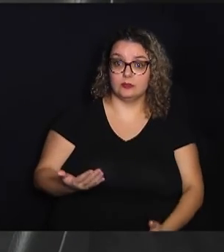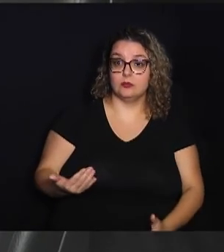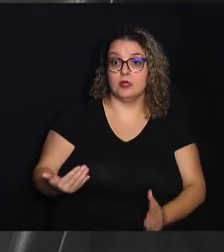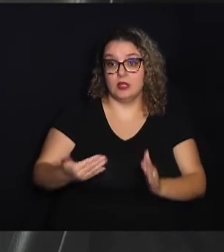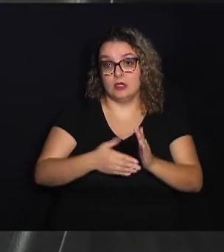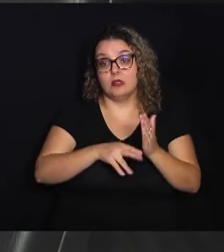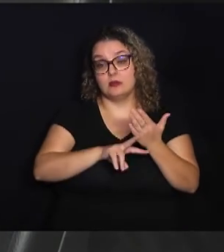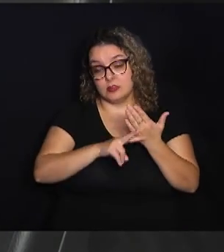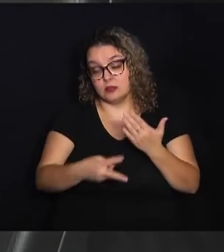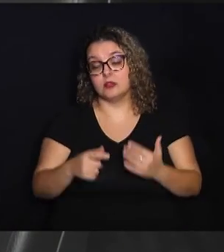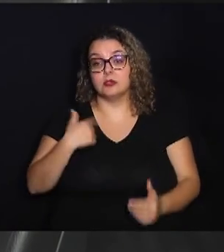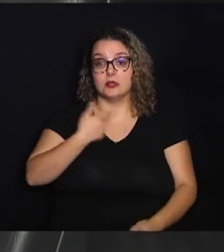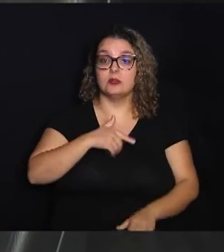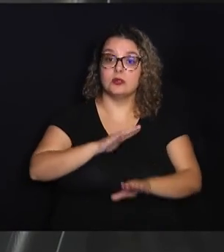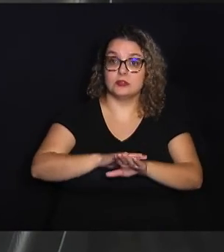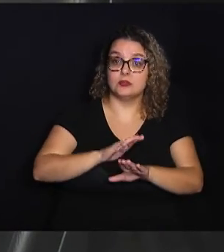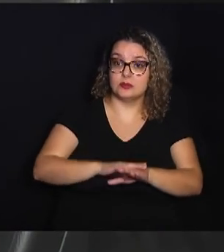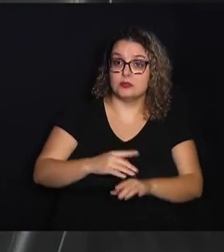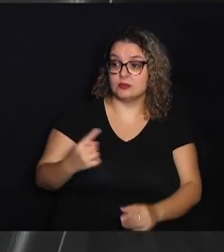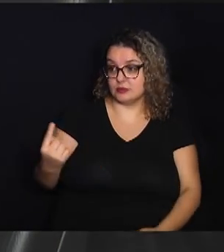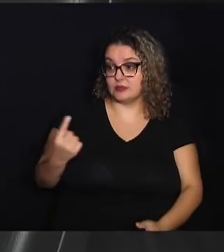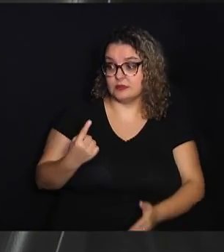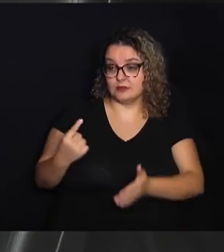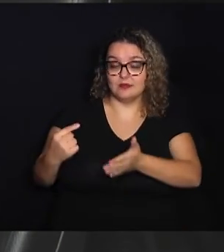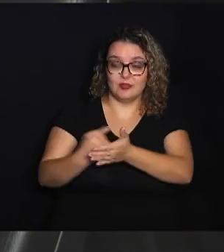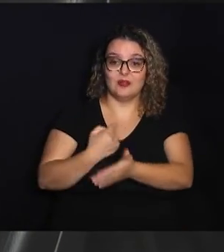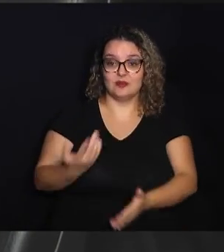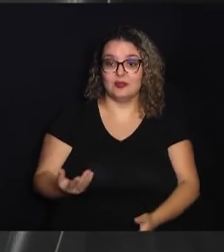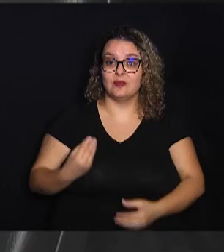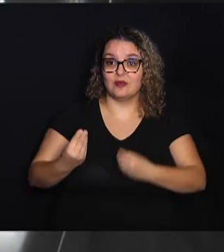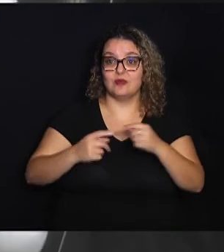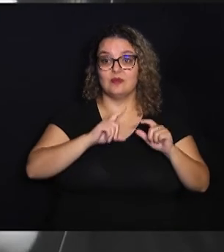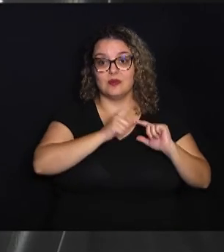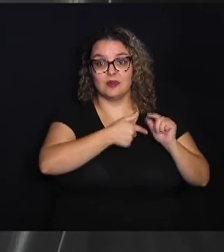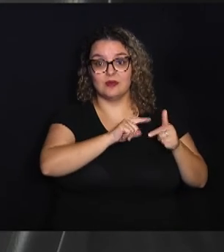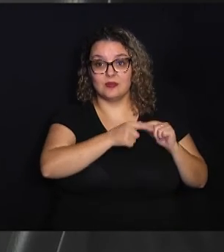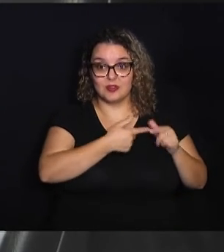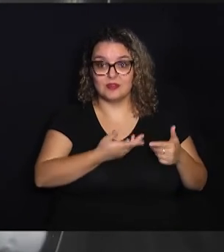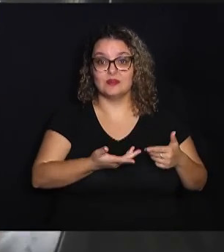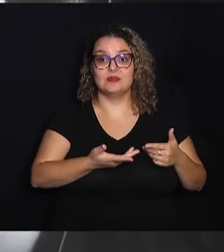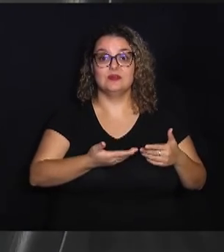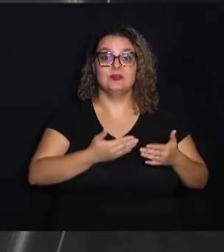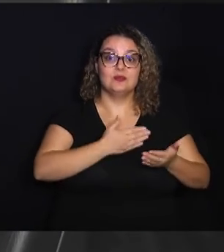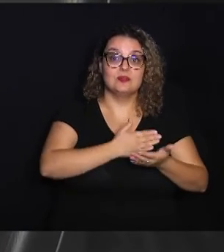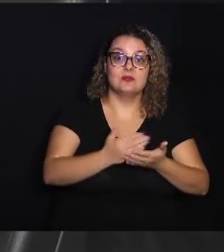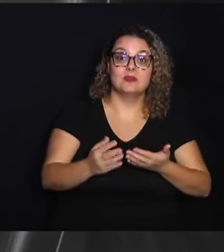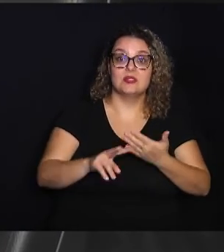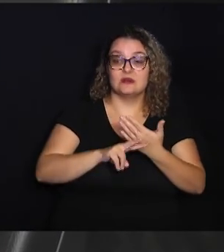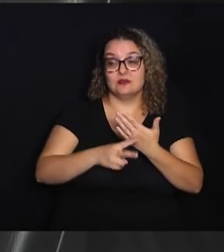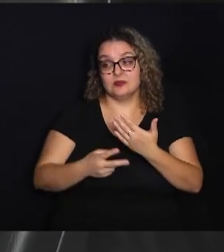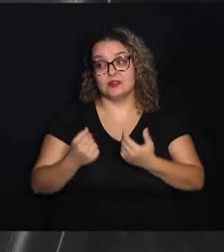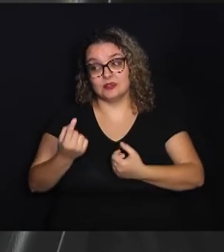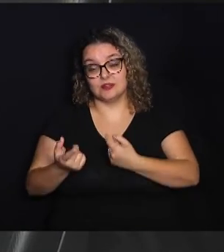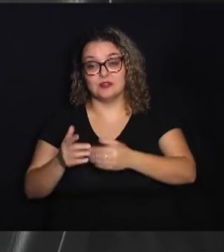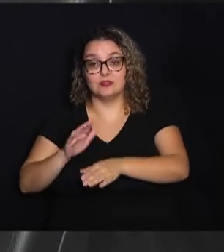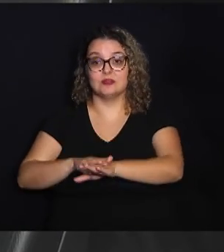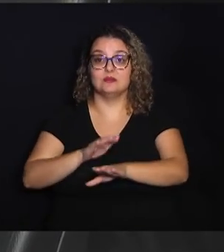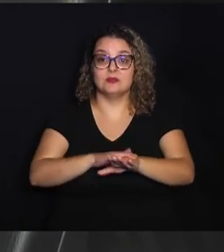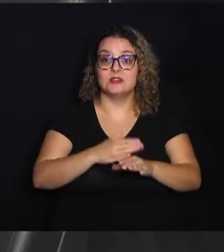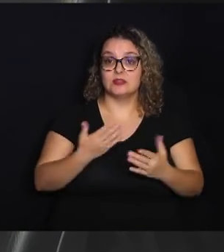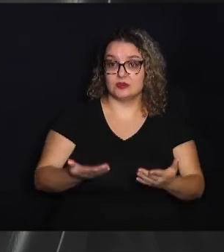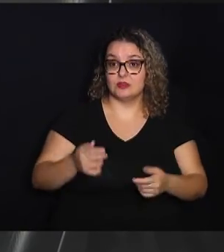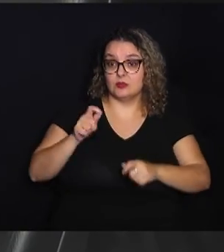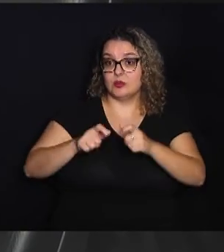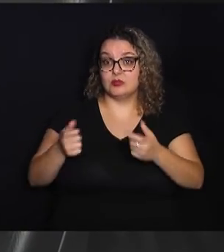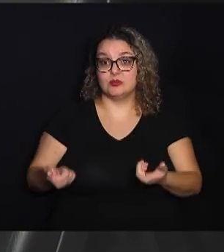reflexo da nossa atitude. Você me perguntou como é que foi o Jaime aqui no começo, a nossa atitude refletindo em algumas ações,